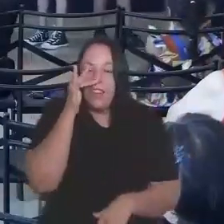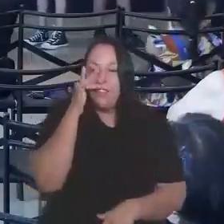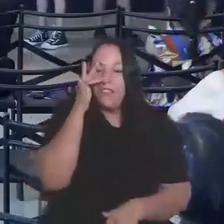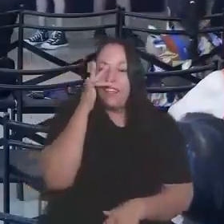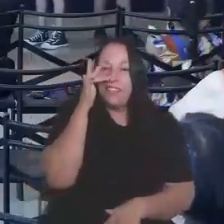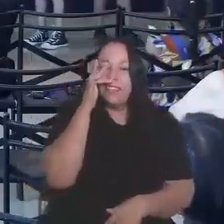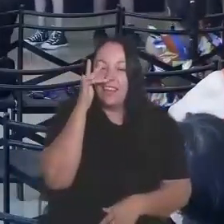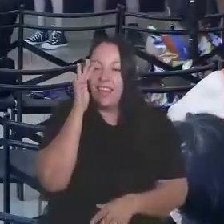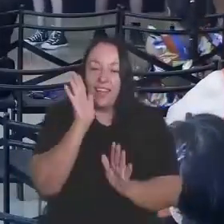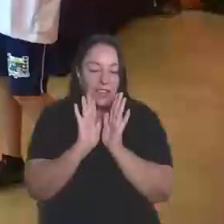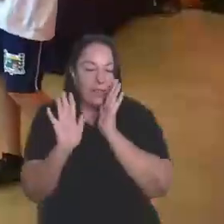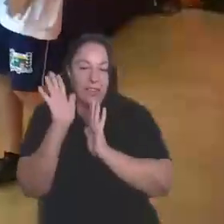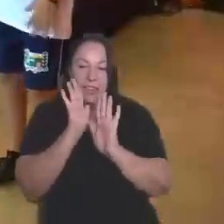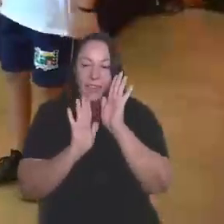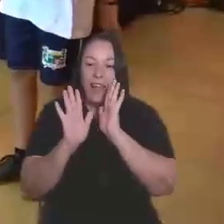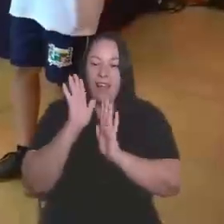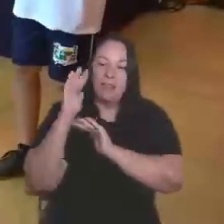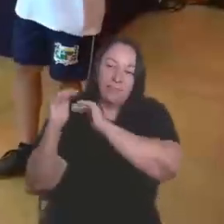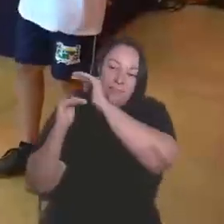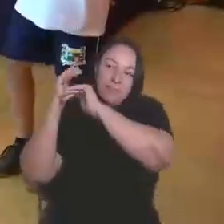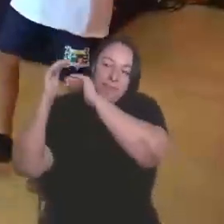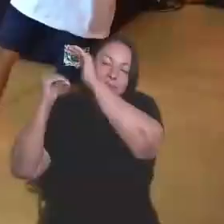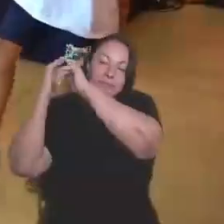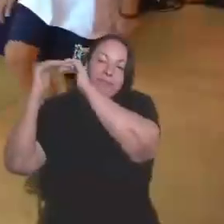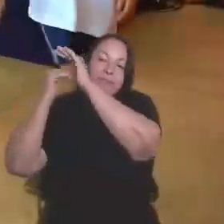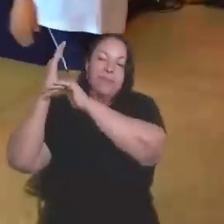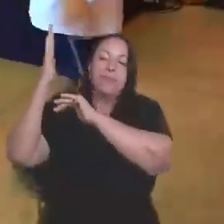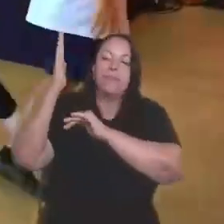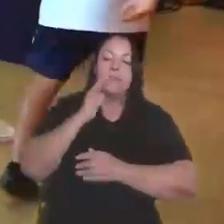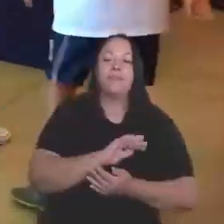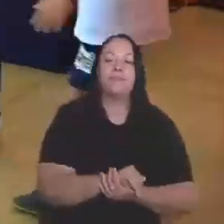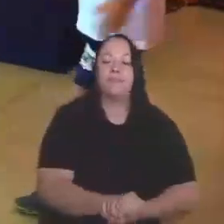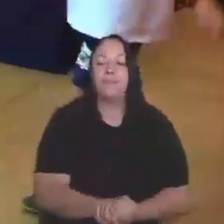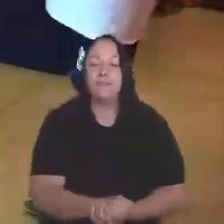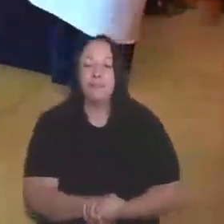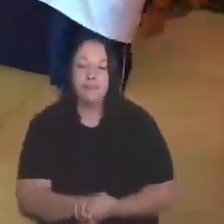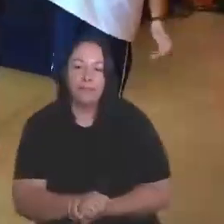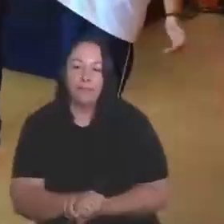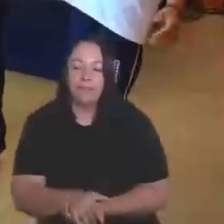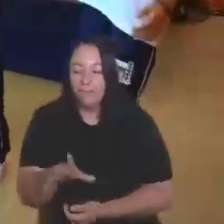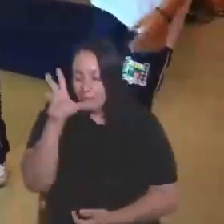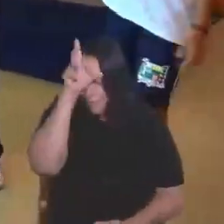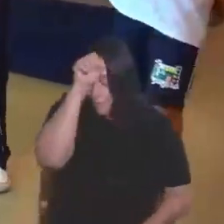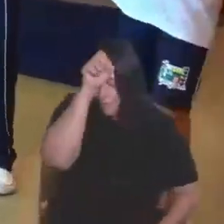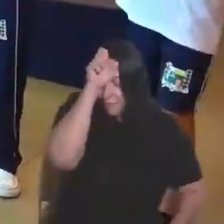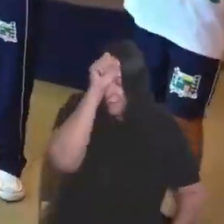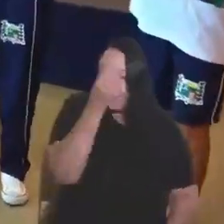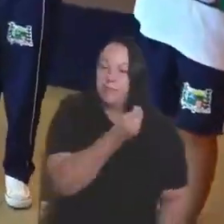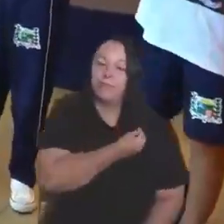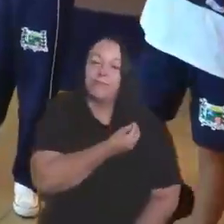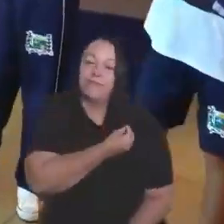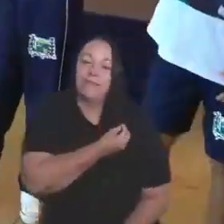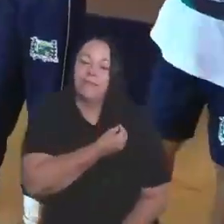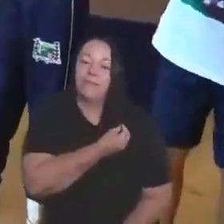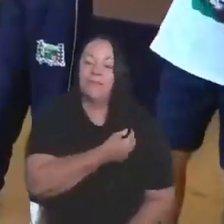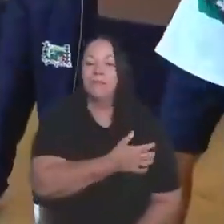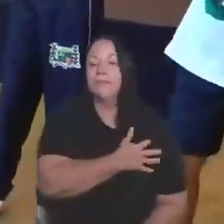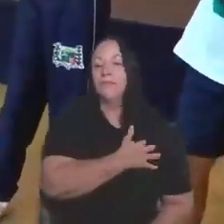Reflorestar, cuidar e crescer, é assim que a gente aprende a viver.